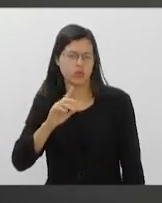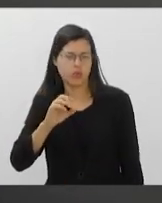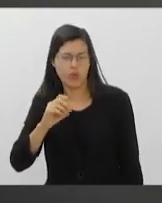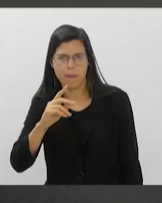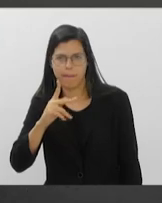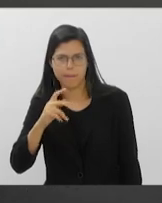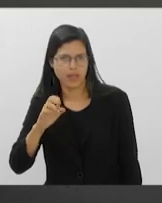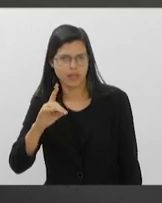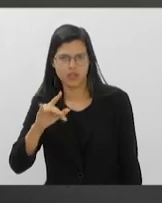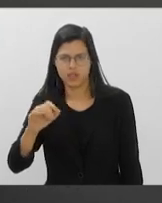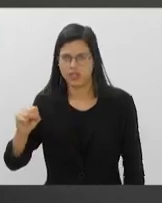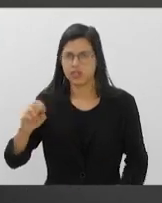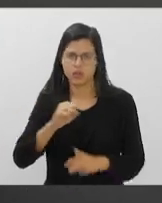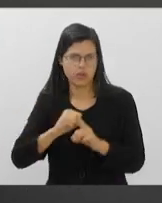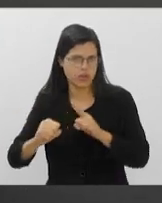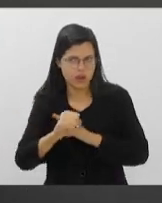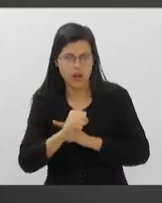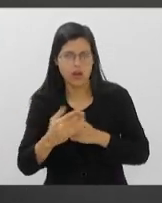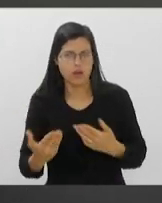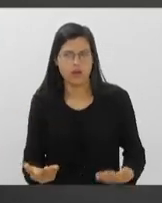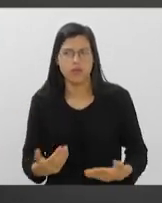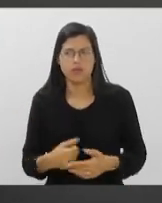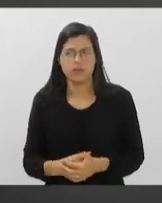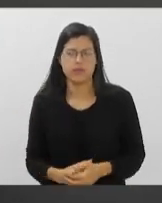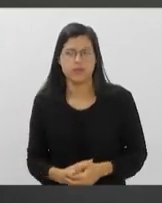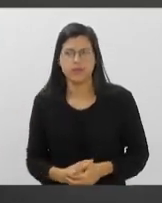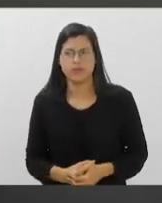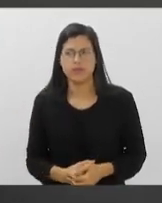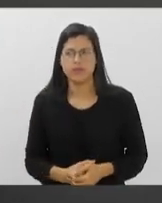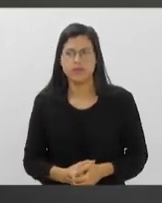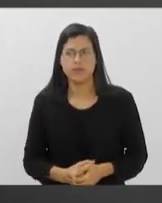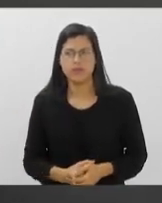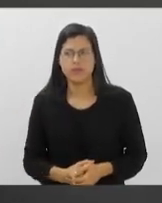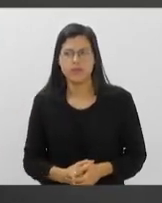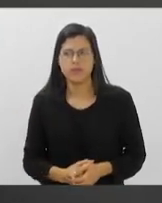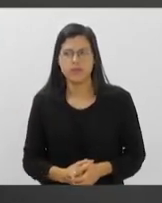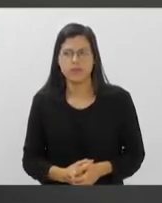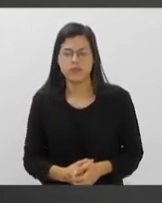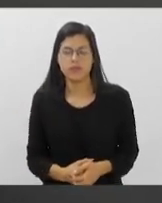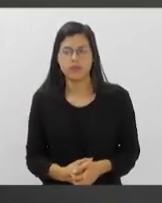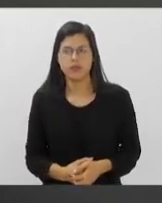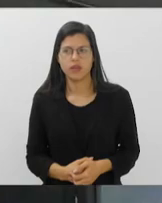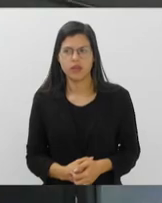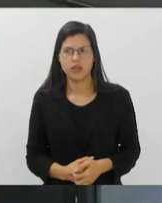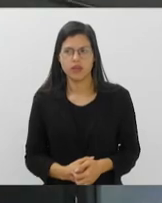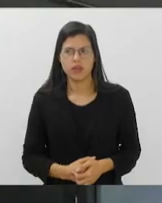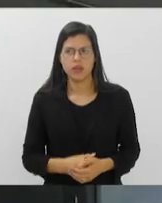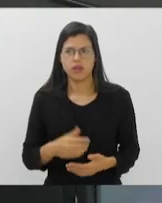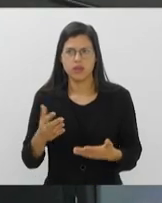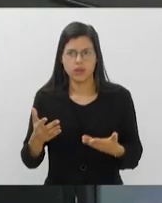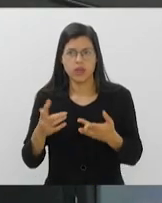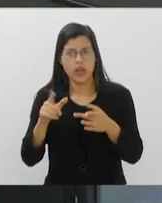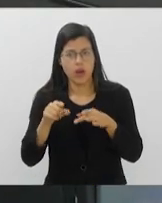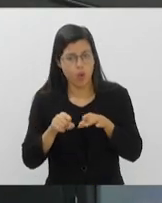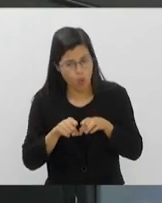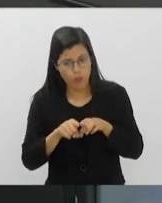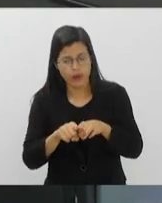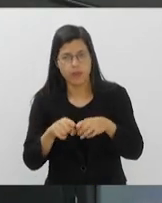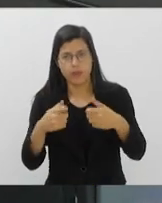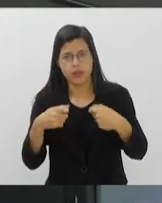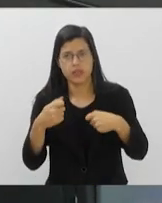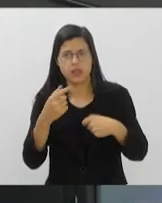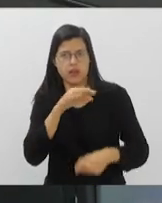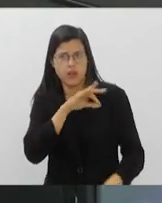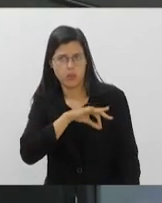pensar numa boa preparação acho Bárbara que eh já que o Já que é convênio deveria ter remuneração